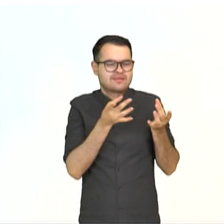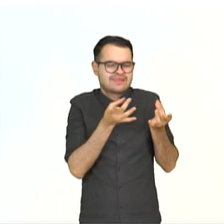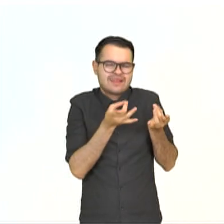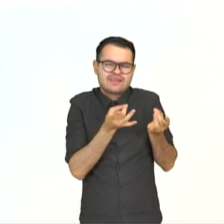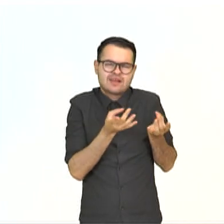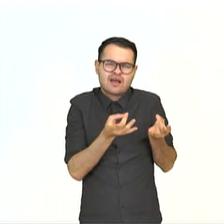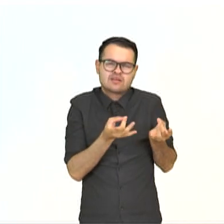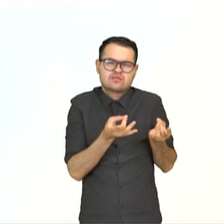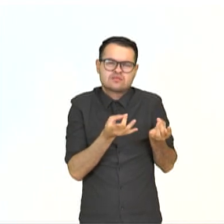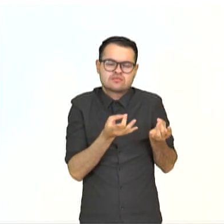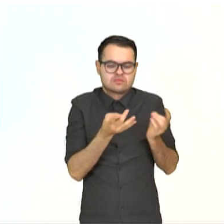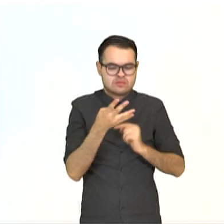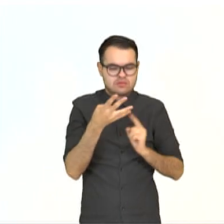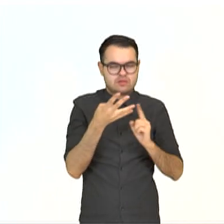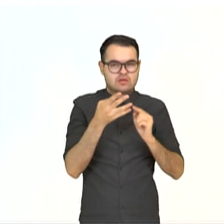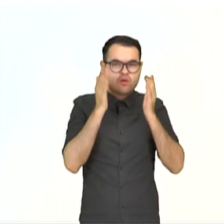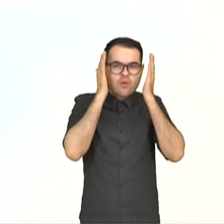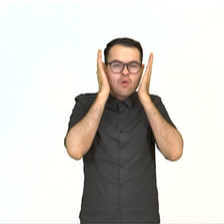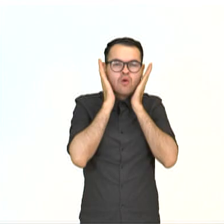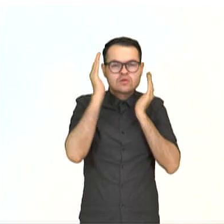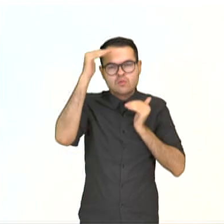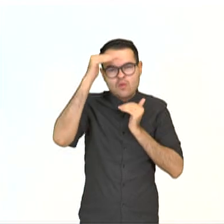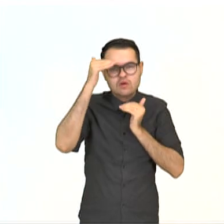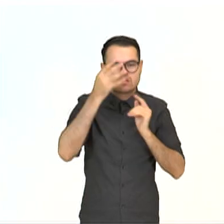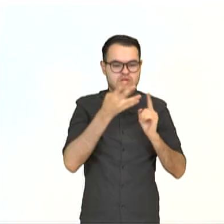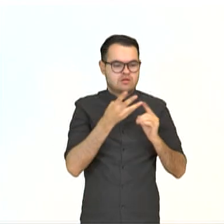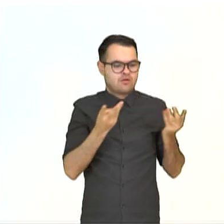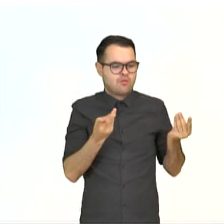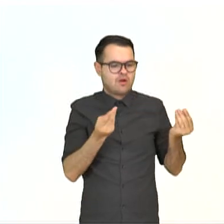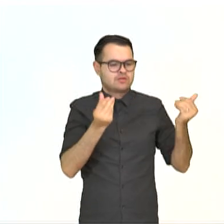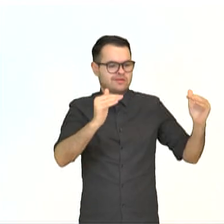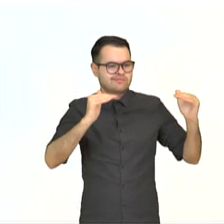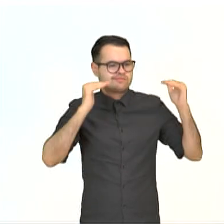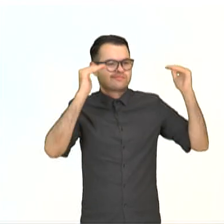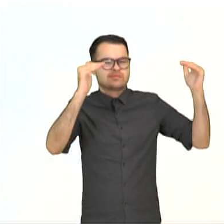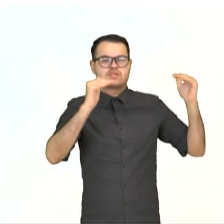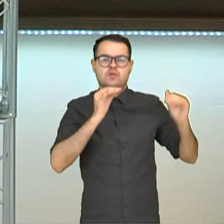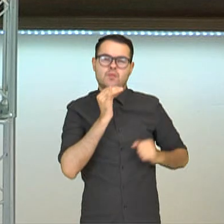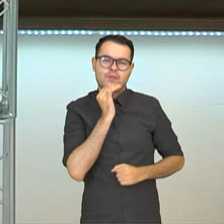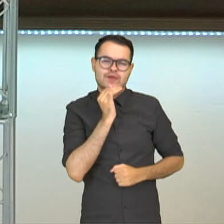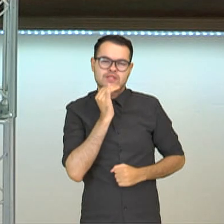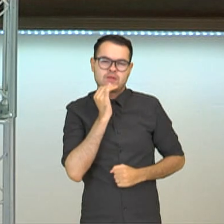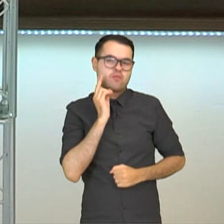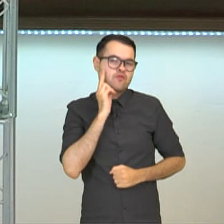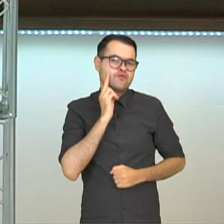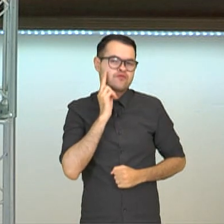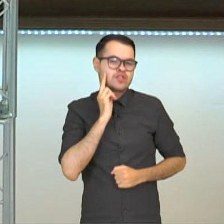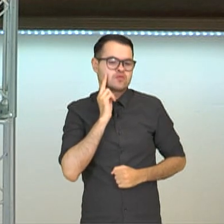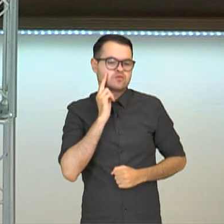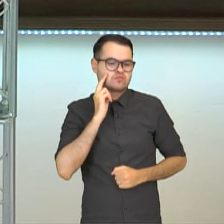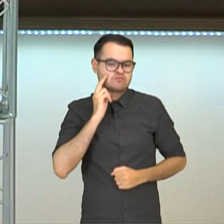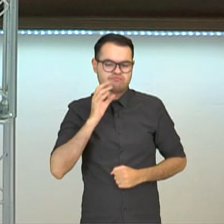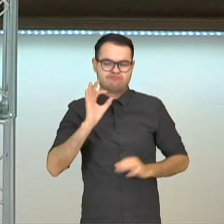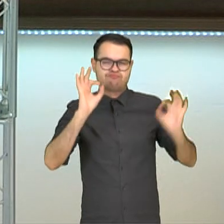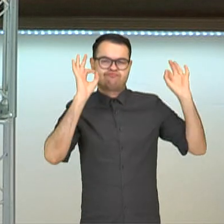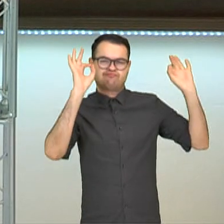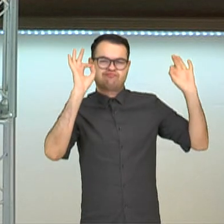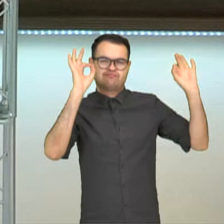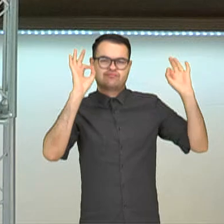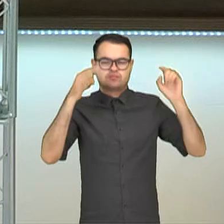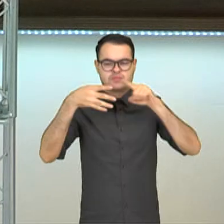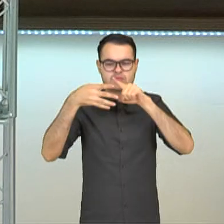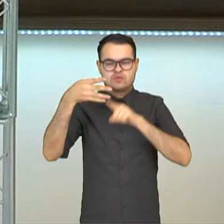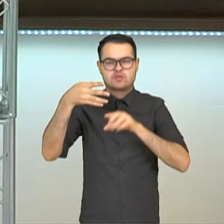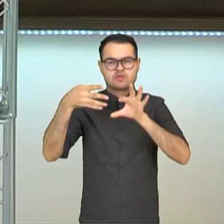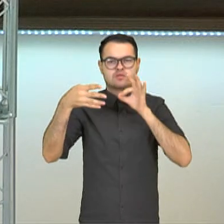delicado, tem um rosto fino? Ou letra D, de qualidade superior, como por exemplo, um vinho fino? Você tem um tempinho para pensar e